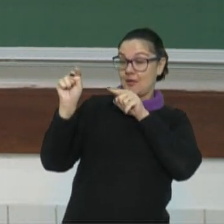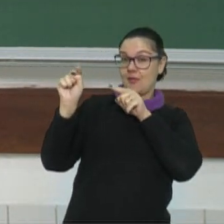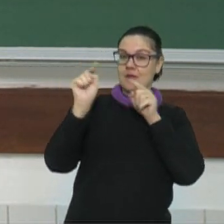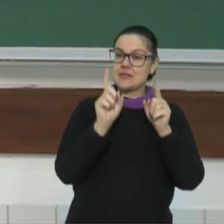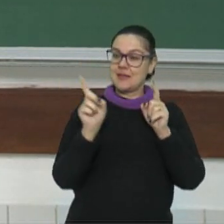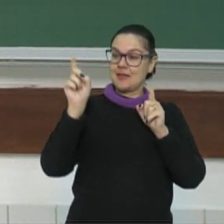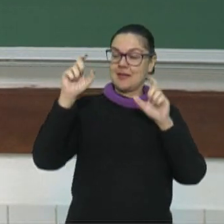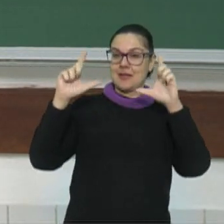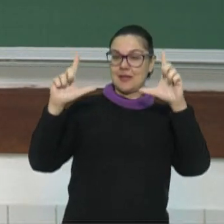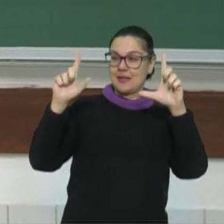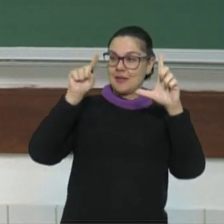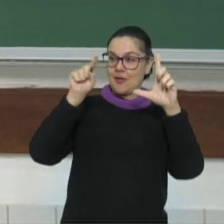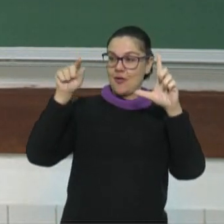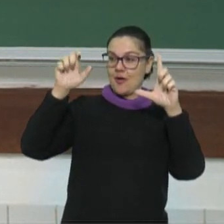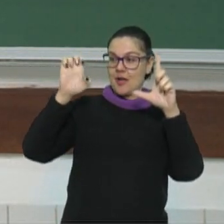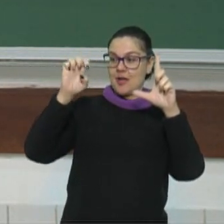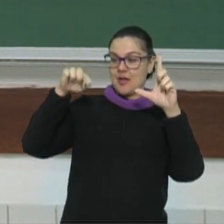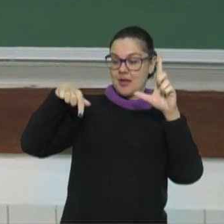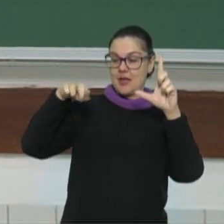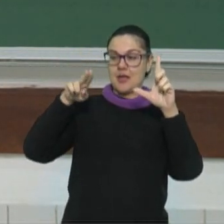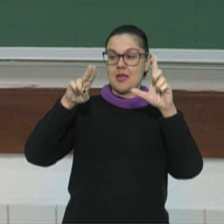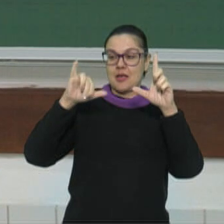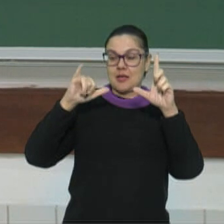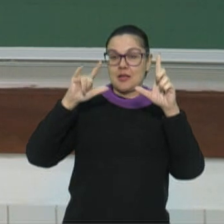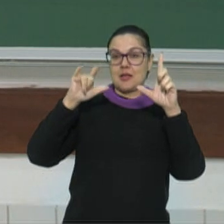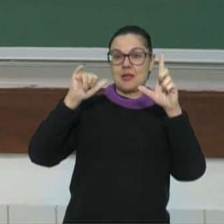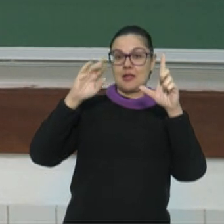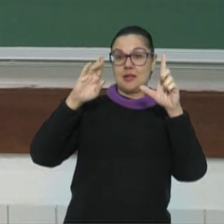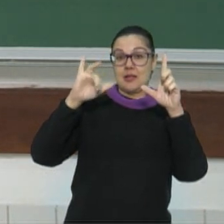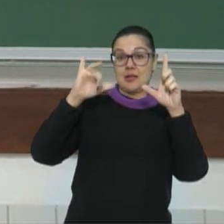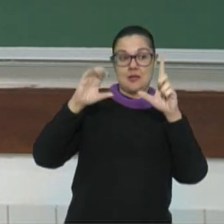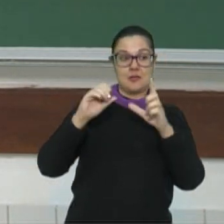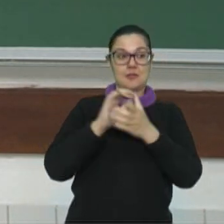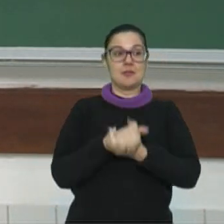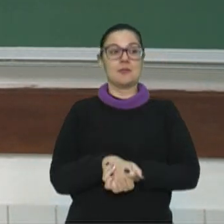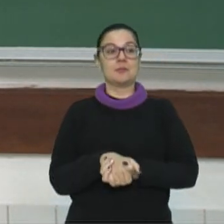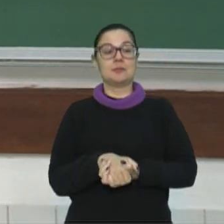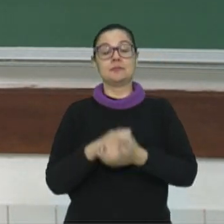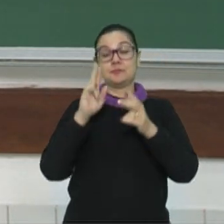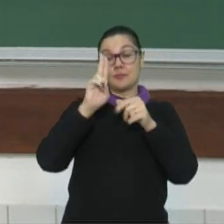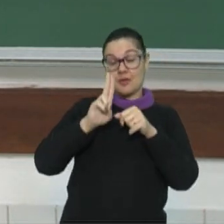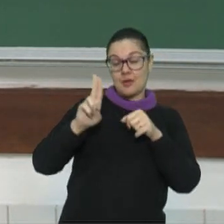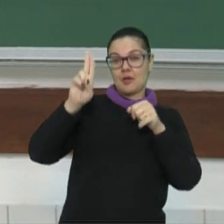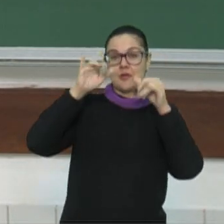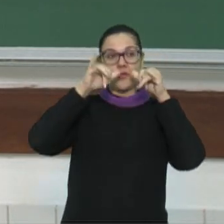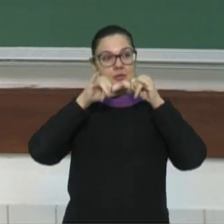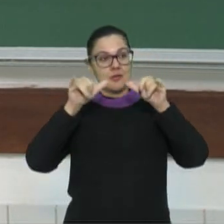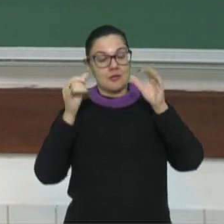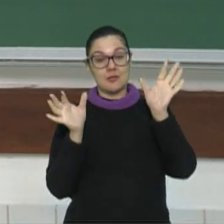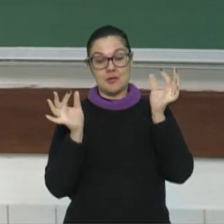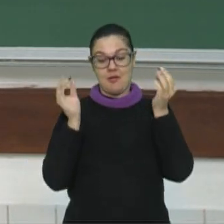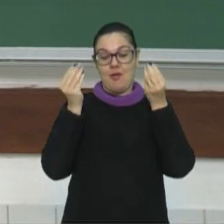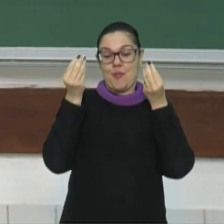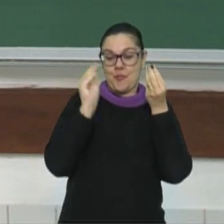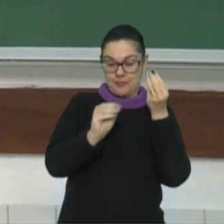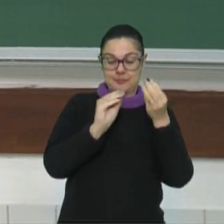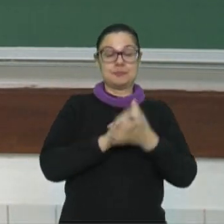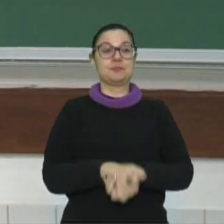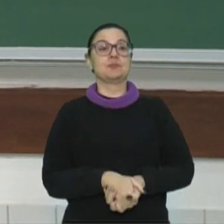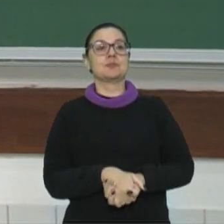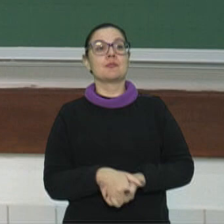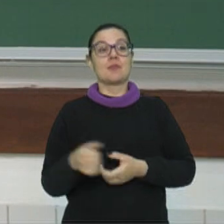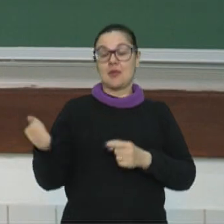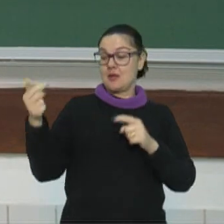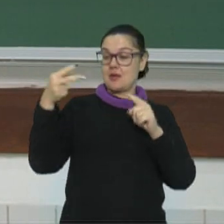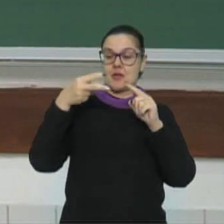Tá ali escrito equilíbrio para você, ó, bem aqui em cima, ó. Que a seção de reportagem está posta, publicada.